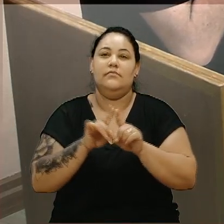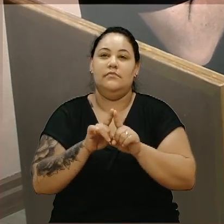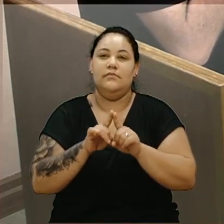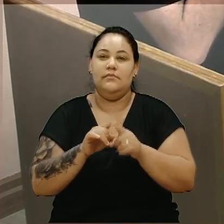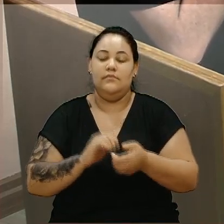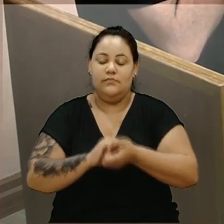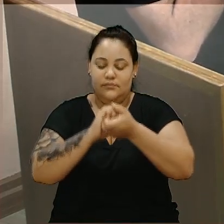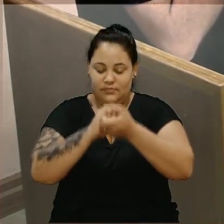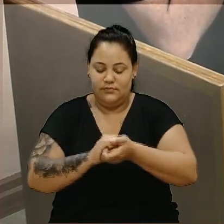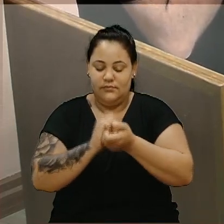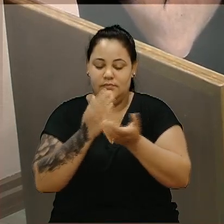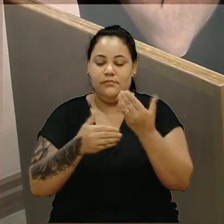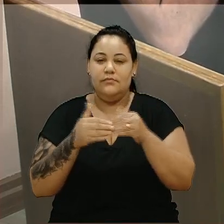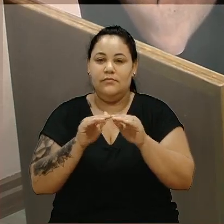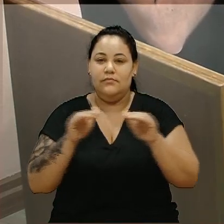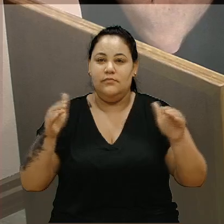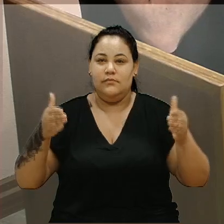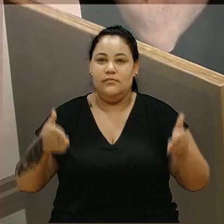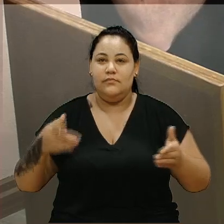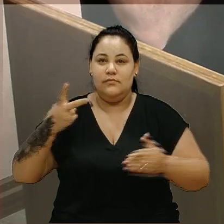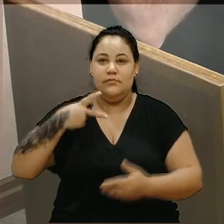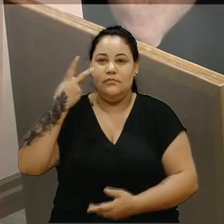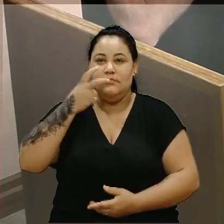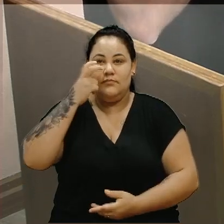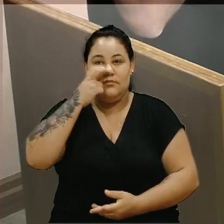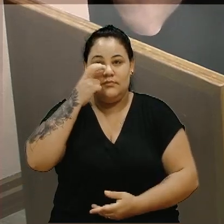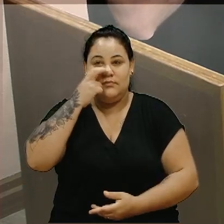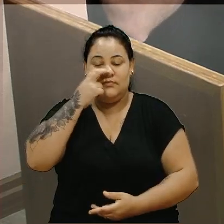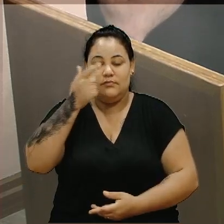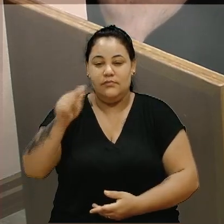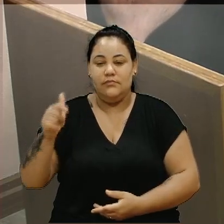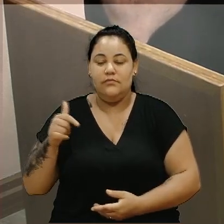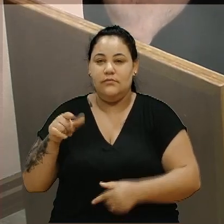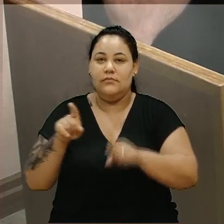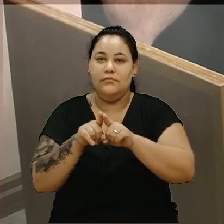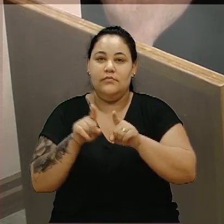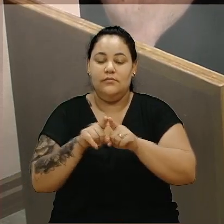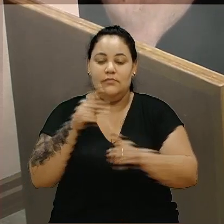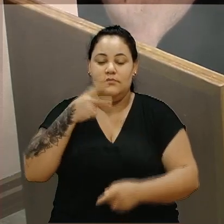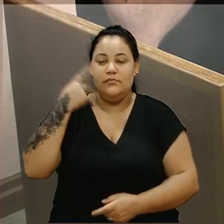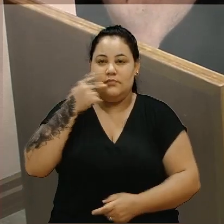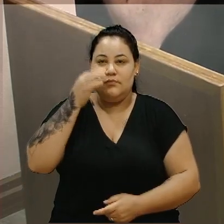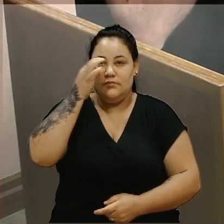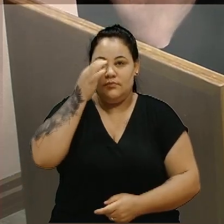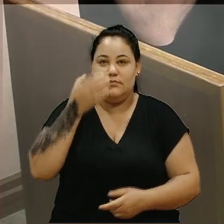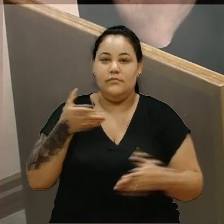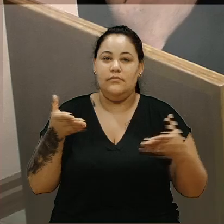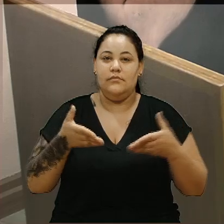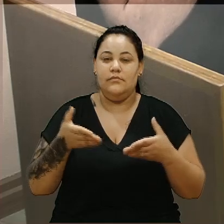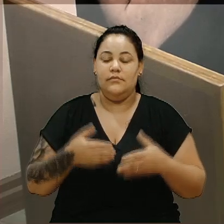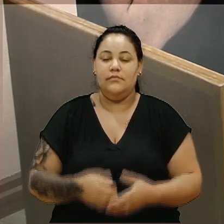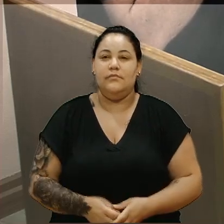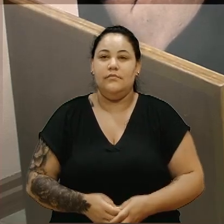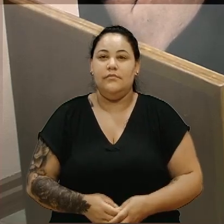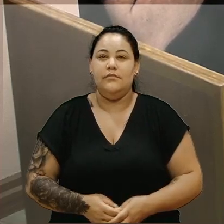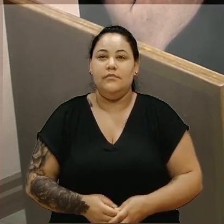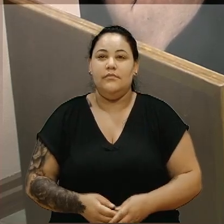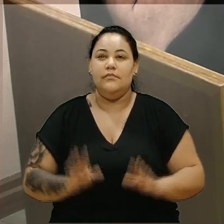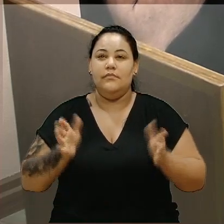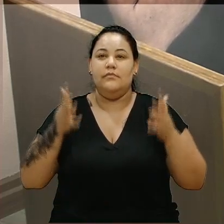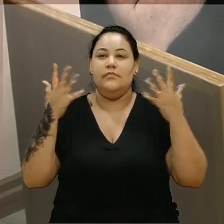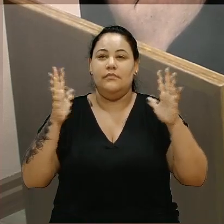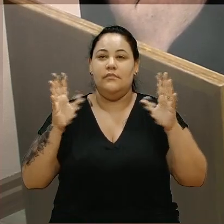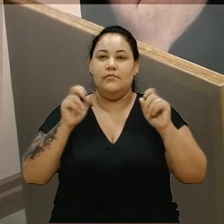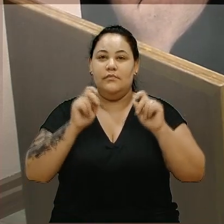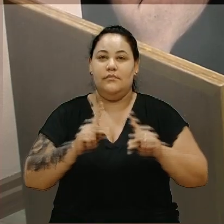mesa diretora, vereadora Andressa Malma, os demais, e os vereadores aqui. E já parabenizando também aqueles que entraram